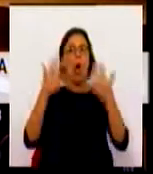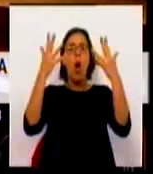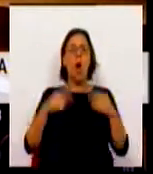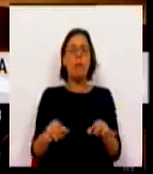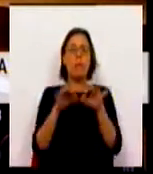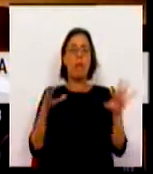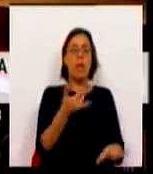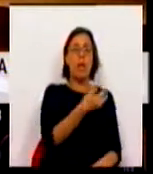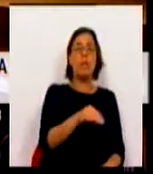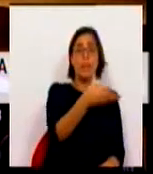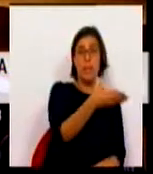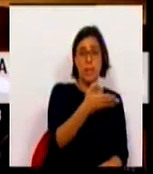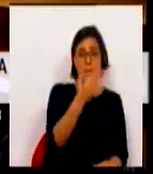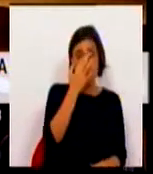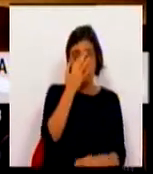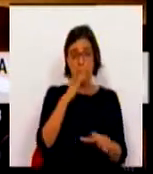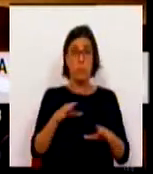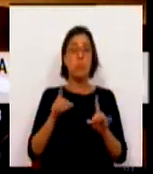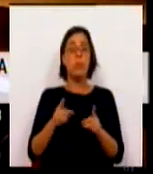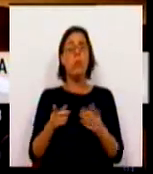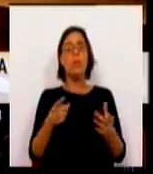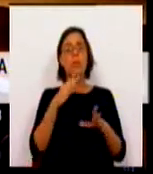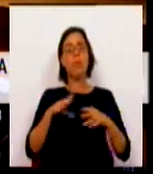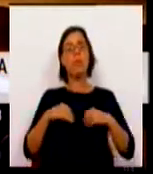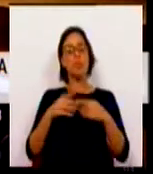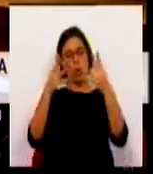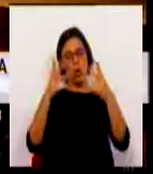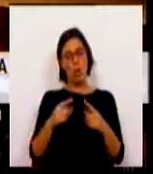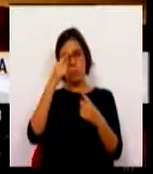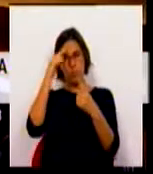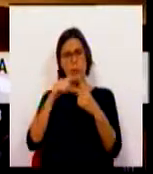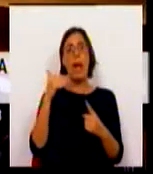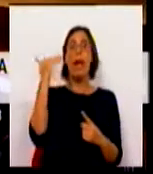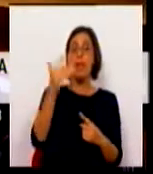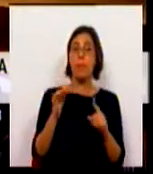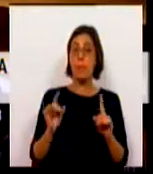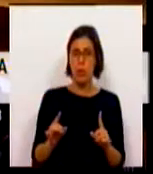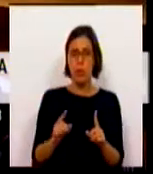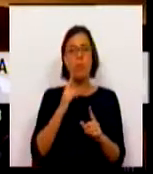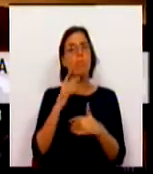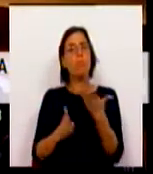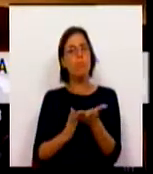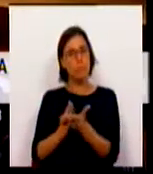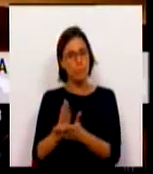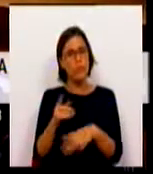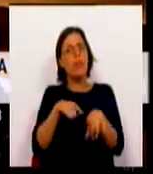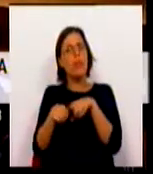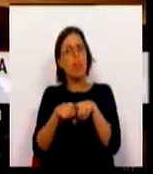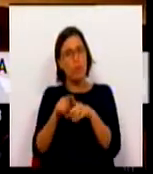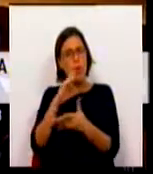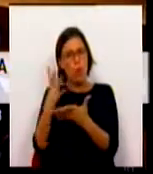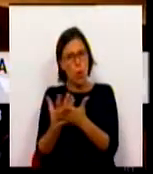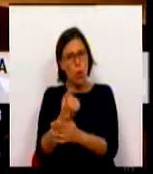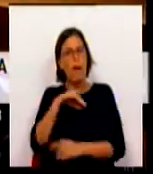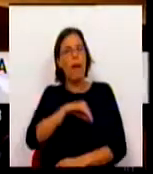de 2017, assumir um orçamento ambicioso que prossegue com as políticas de